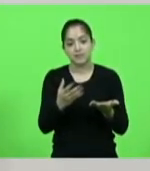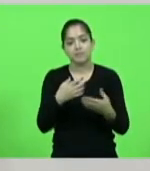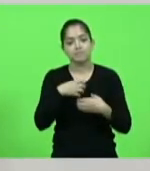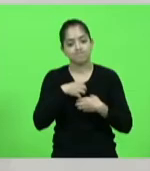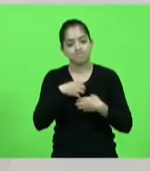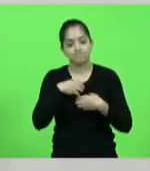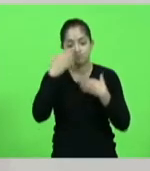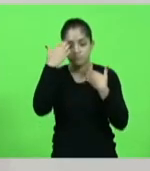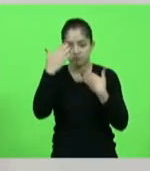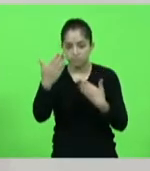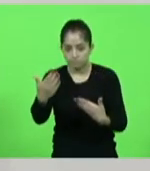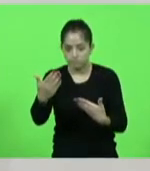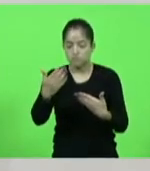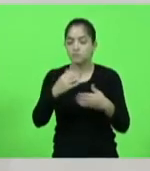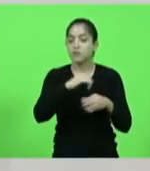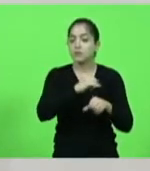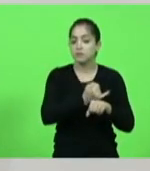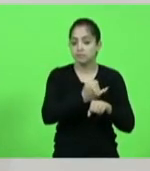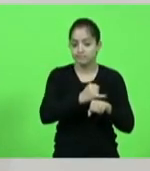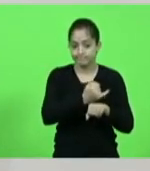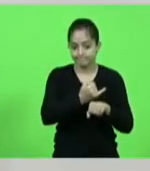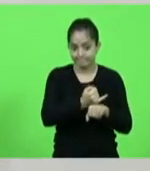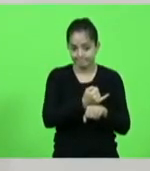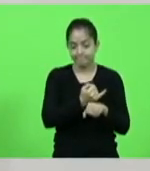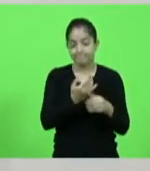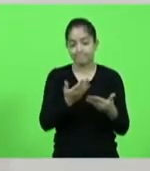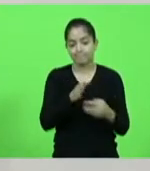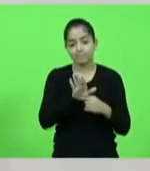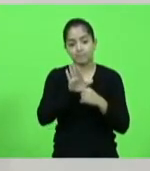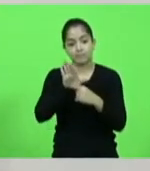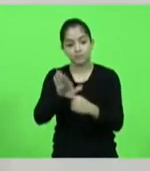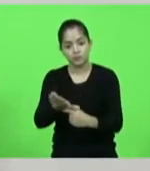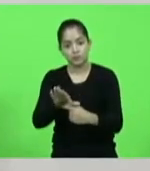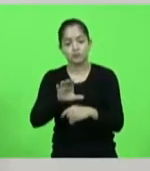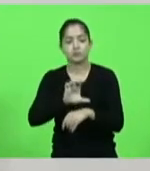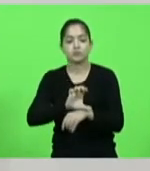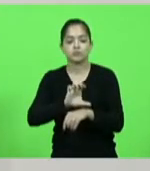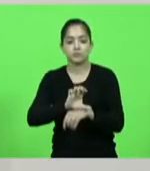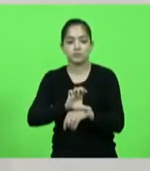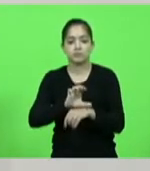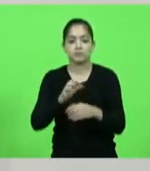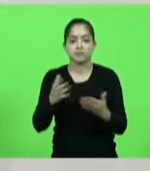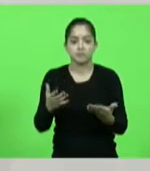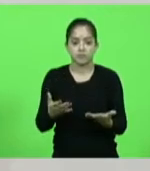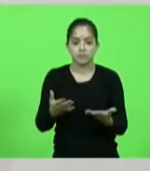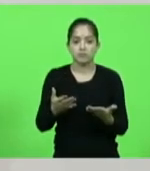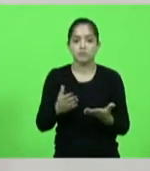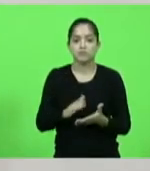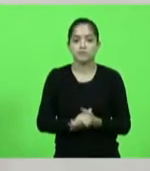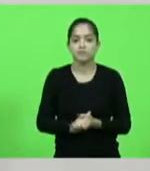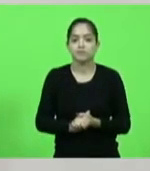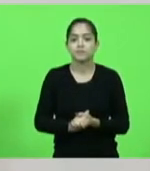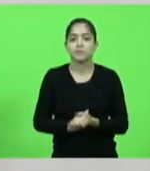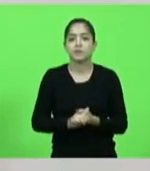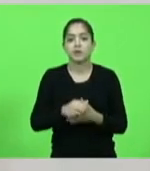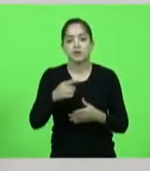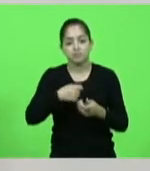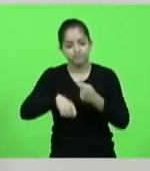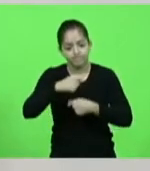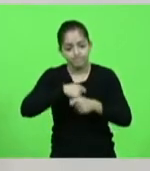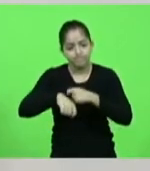gratidão por aquilo que Joinville faz pelo Estado de Santa Catarina, de muitas vezes ter levado a reboque a economia do